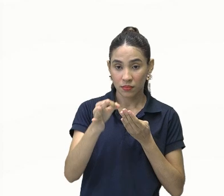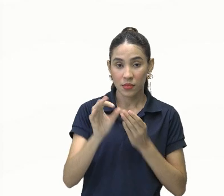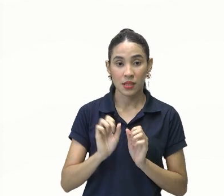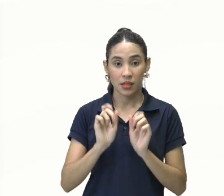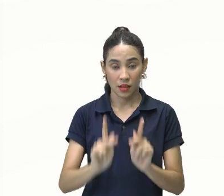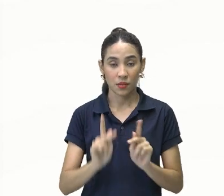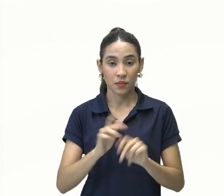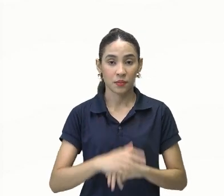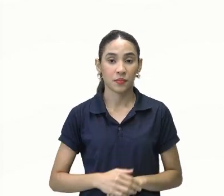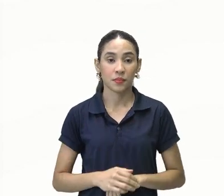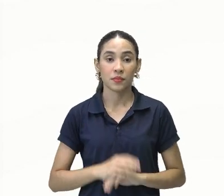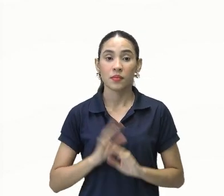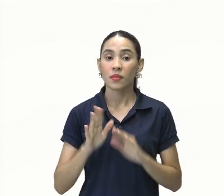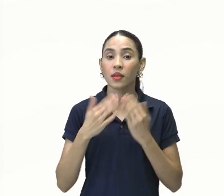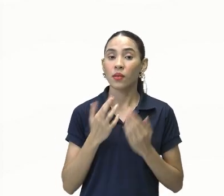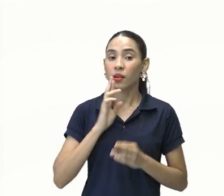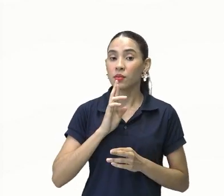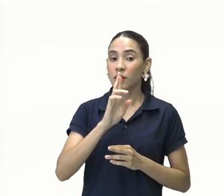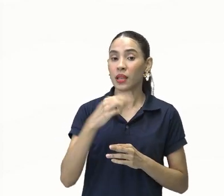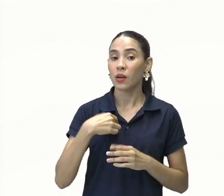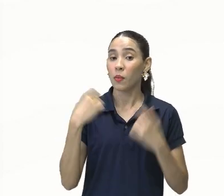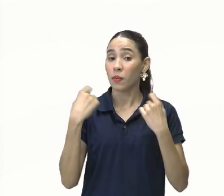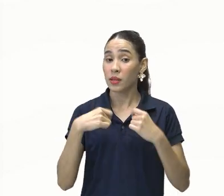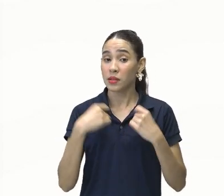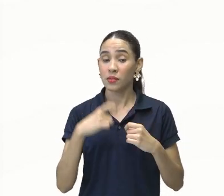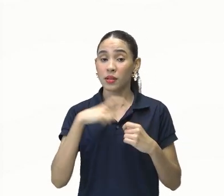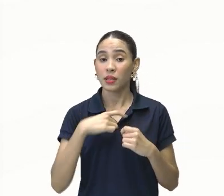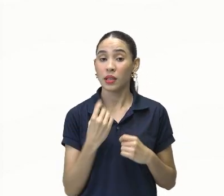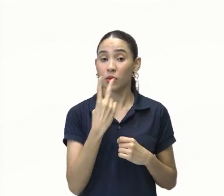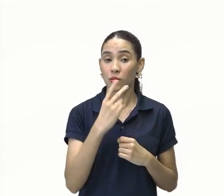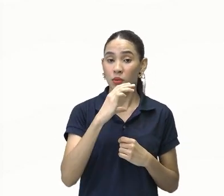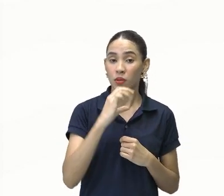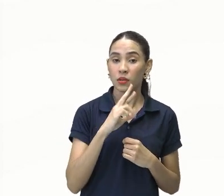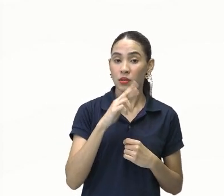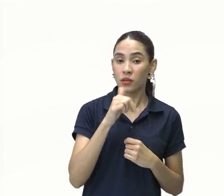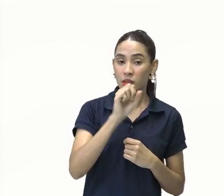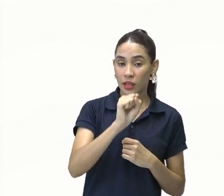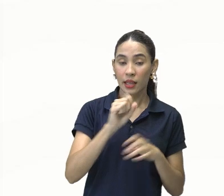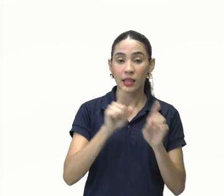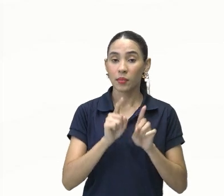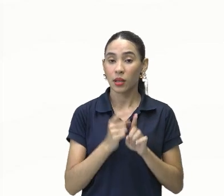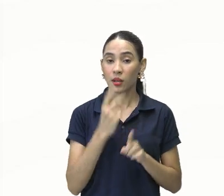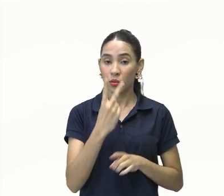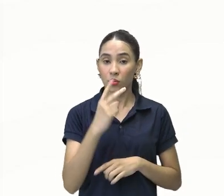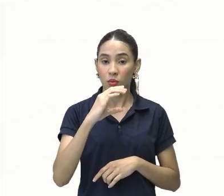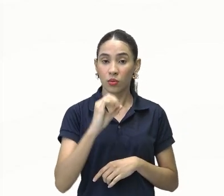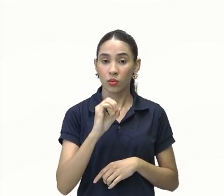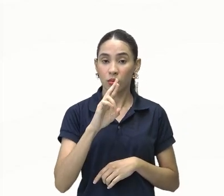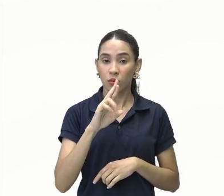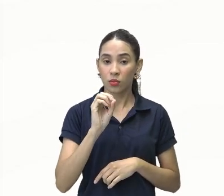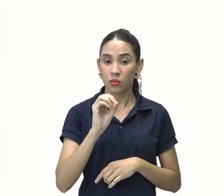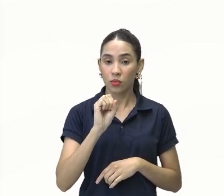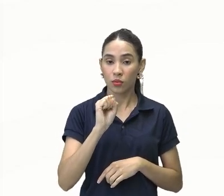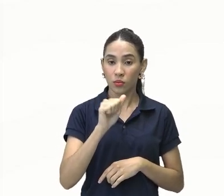lógico, né? Desses resultados, eu preciso ter 2 caras e 2 coroas, tá